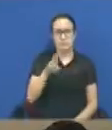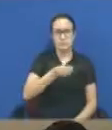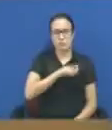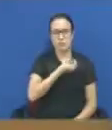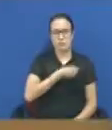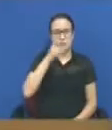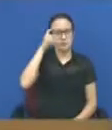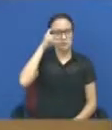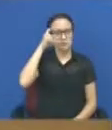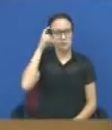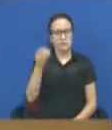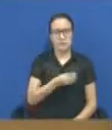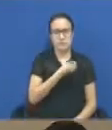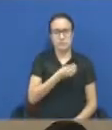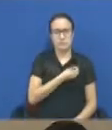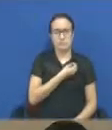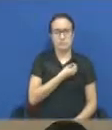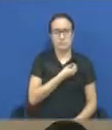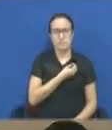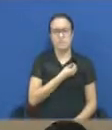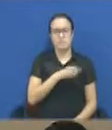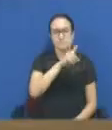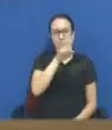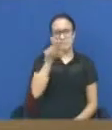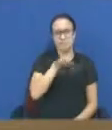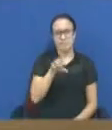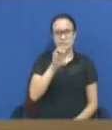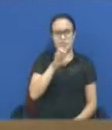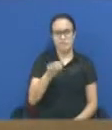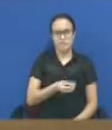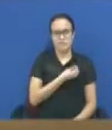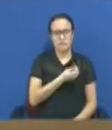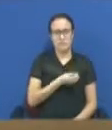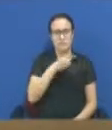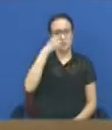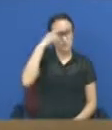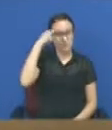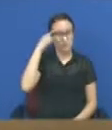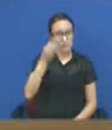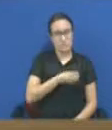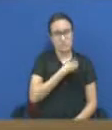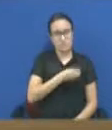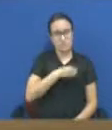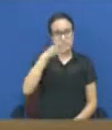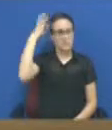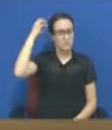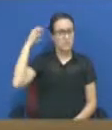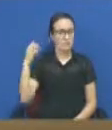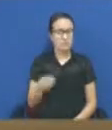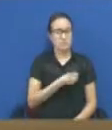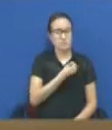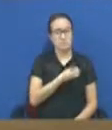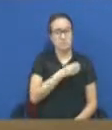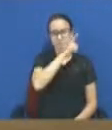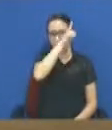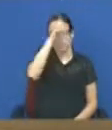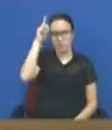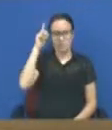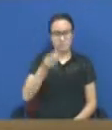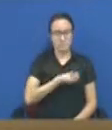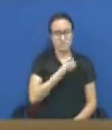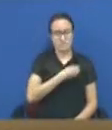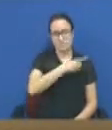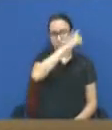José Farid. Sim. José Roberto. Sim. Dr. Júlio. Sim. Lu Bogo. Sim. Luizinho. Sim. Doutora